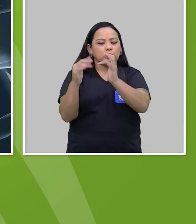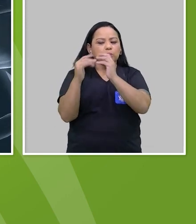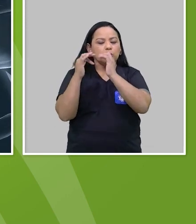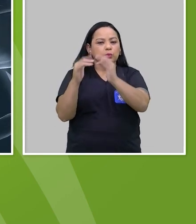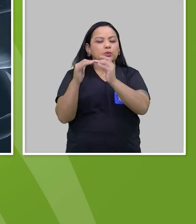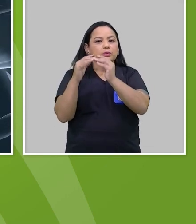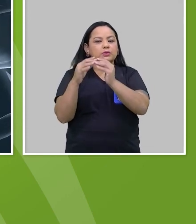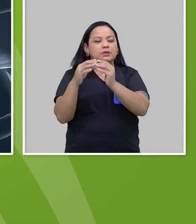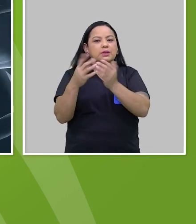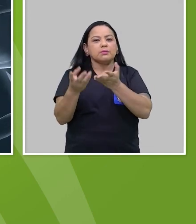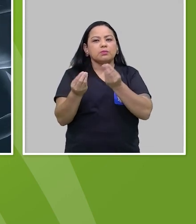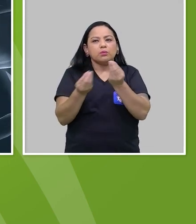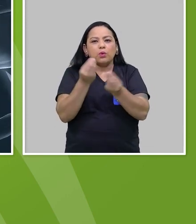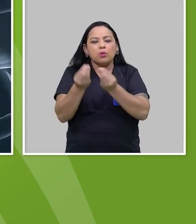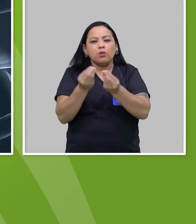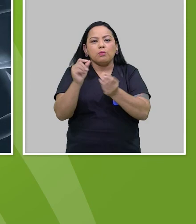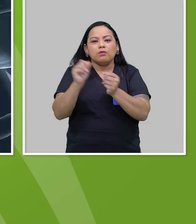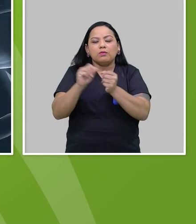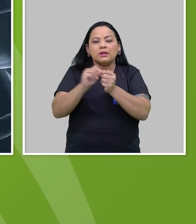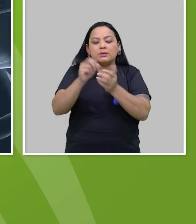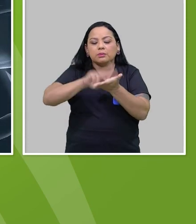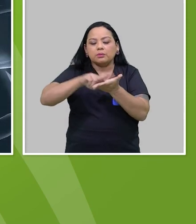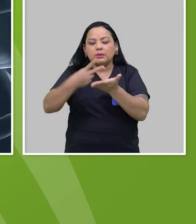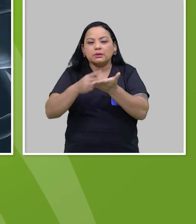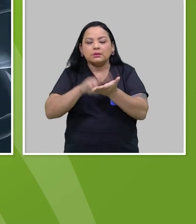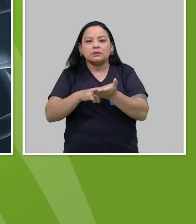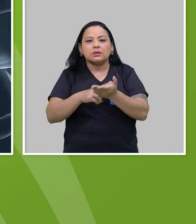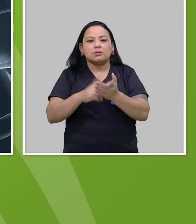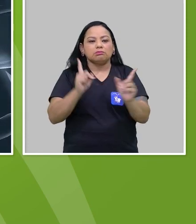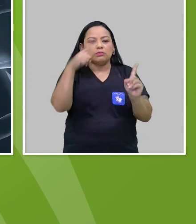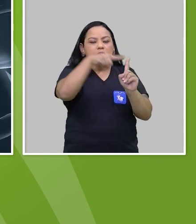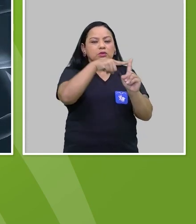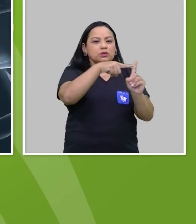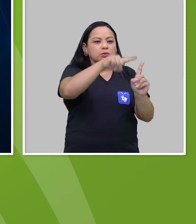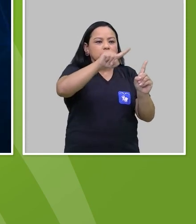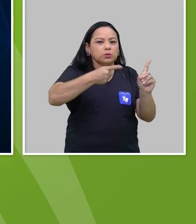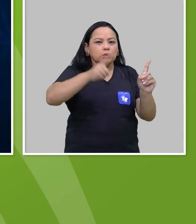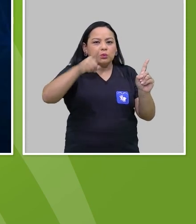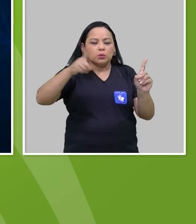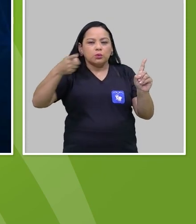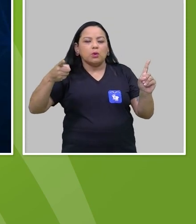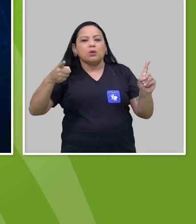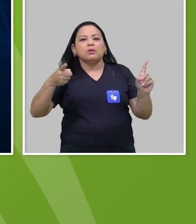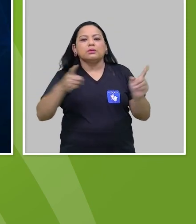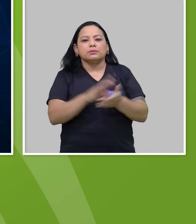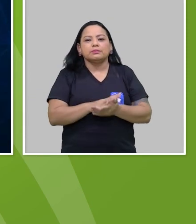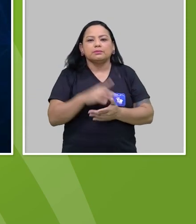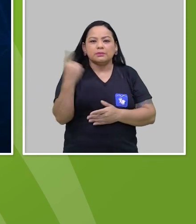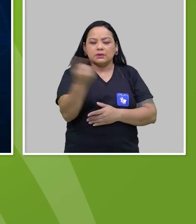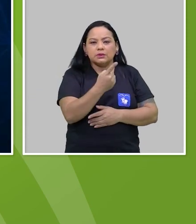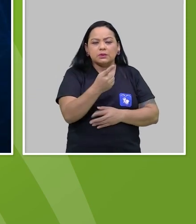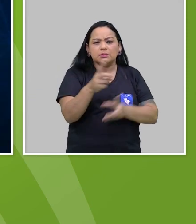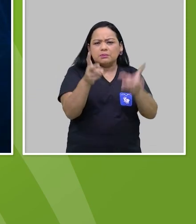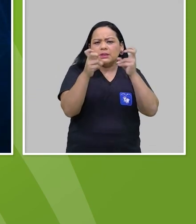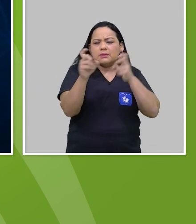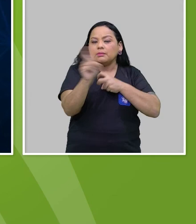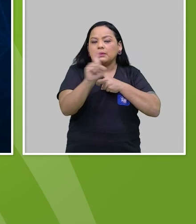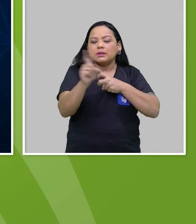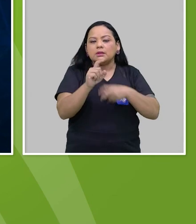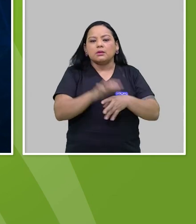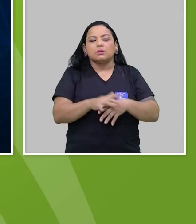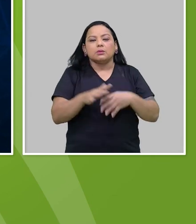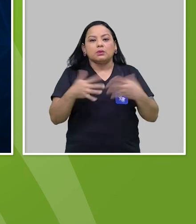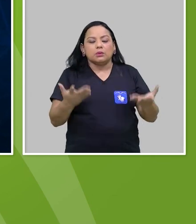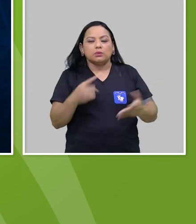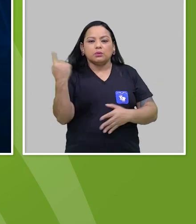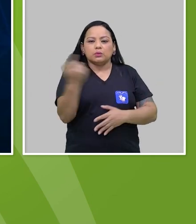ok? Mas existem outros tipos de ondas mecânicas que a gente não vai perceber. Logo, a gente